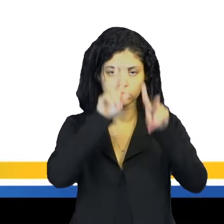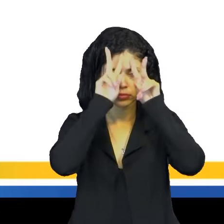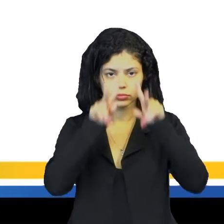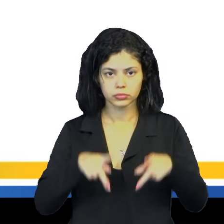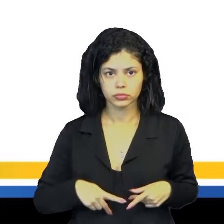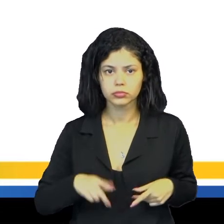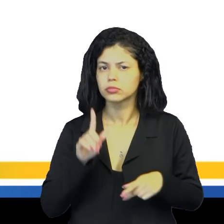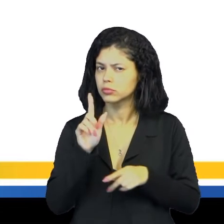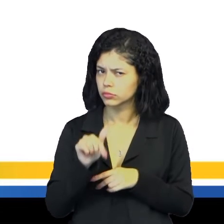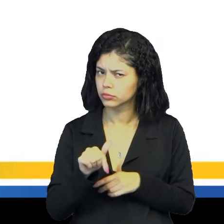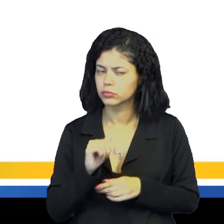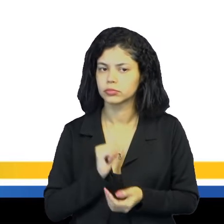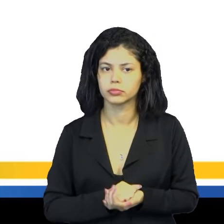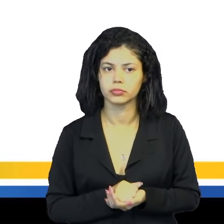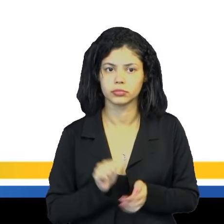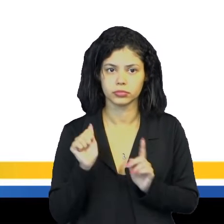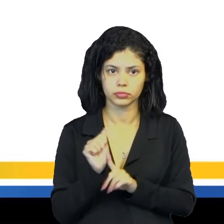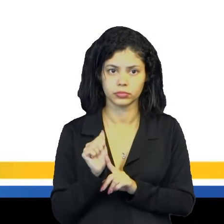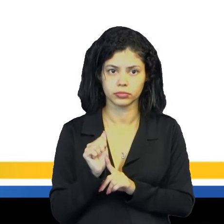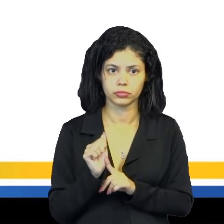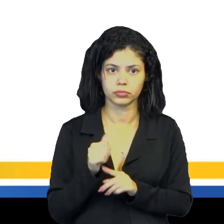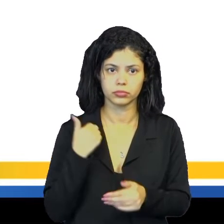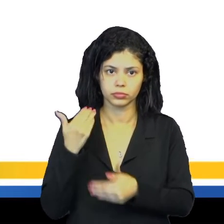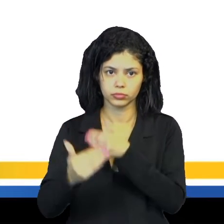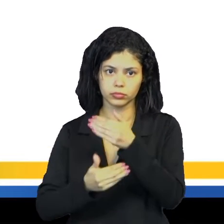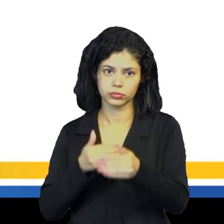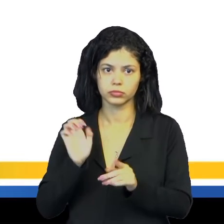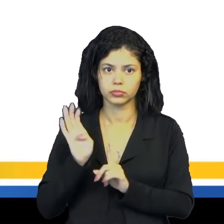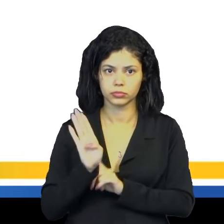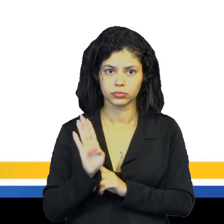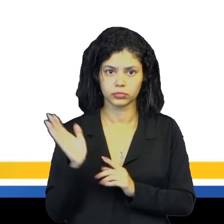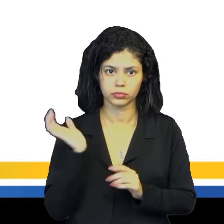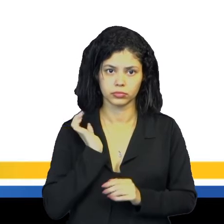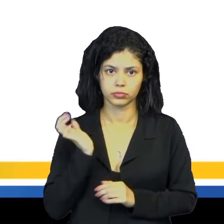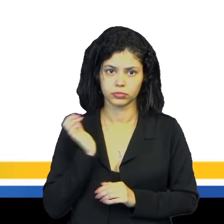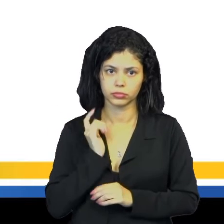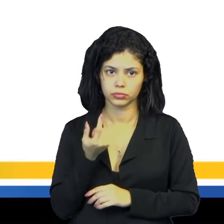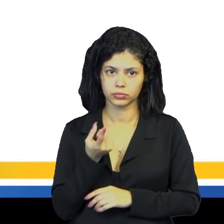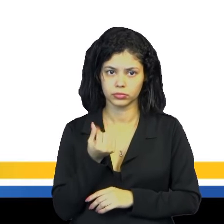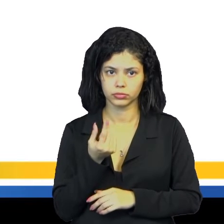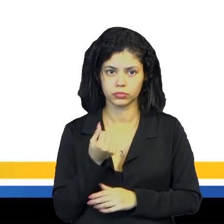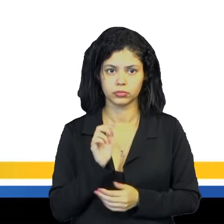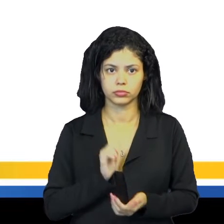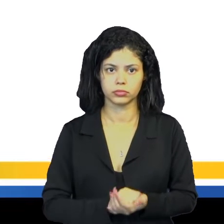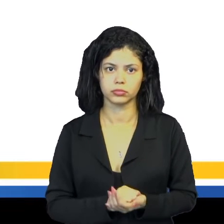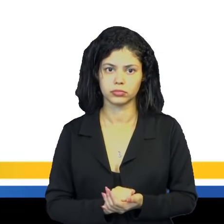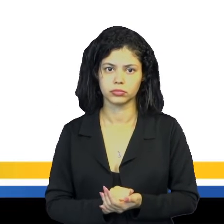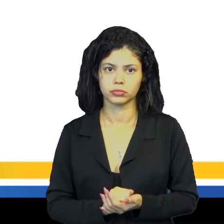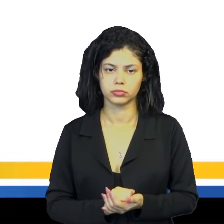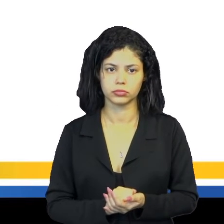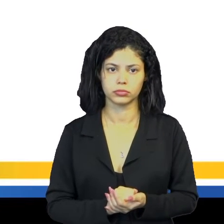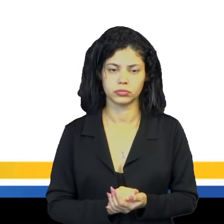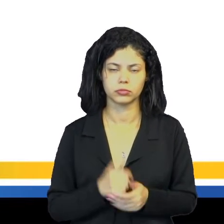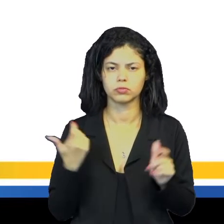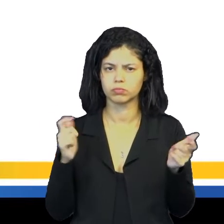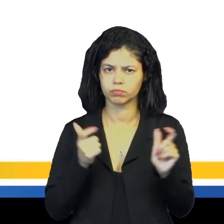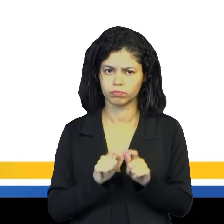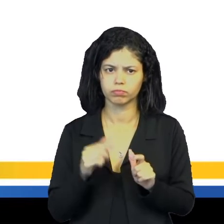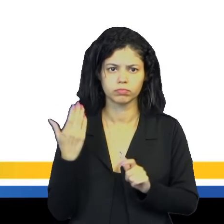seres humanos ao, letra A, progresso, letra B, enriquecimento financeiro, letra